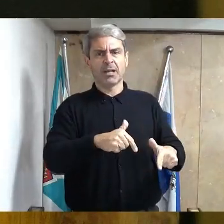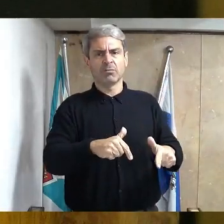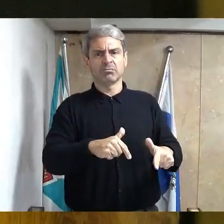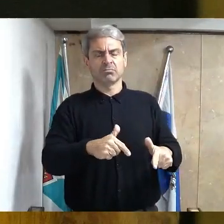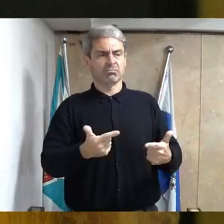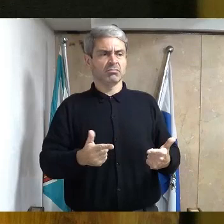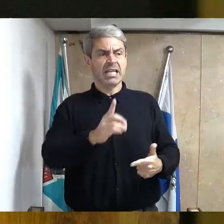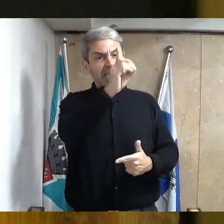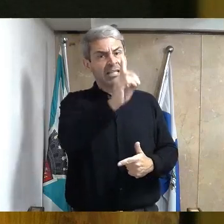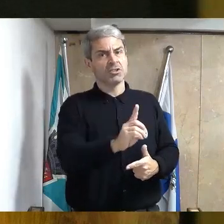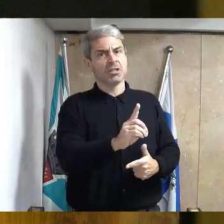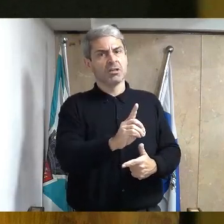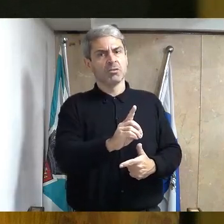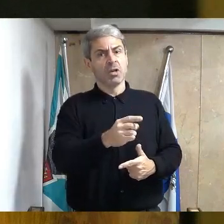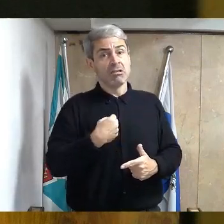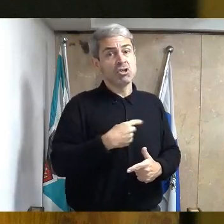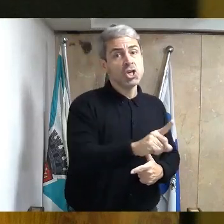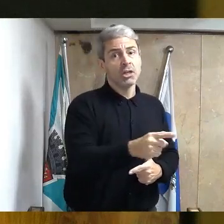vir.